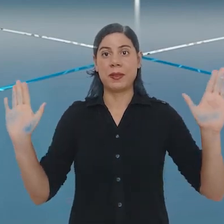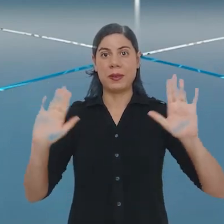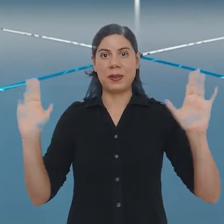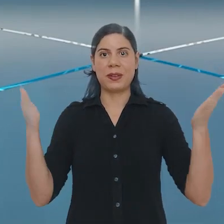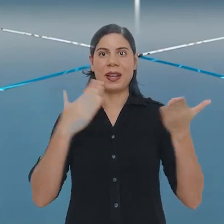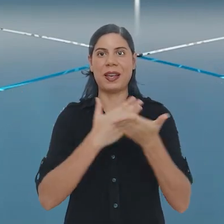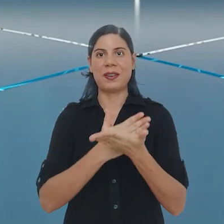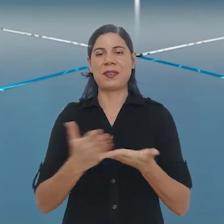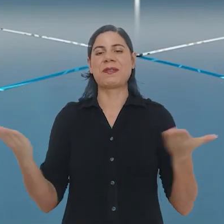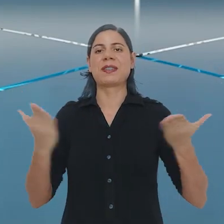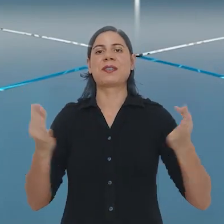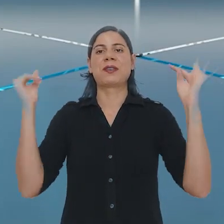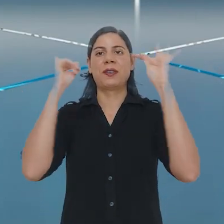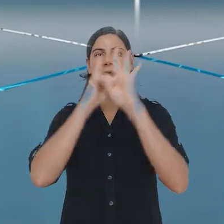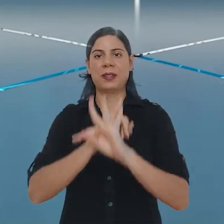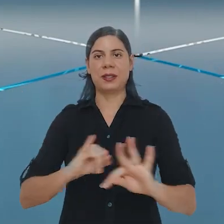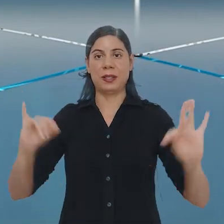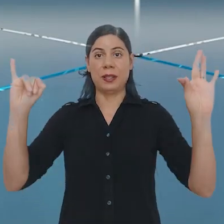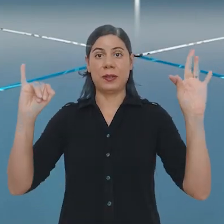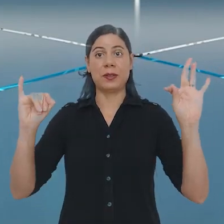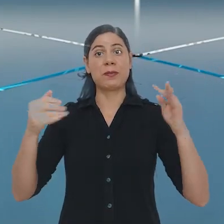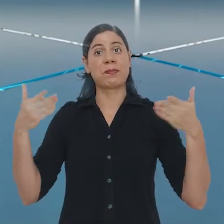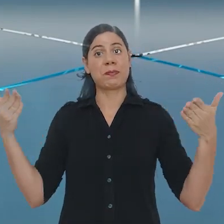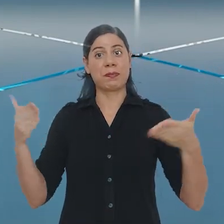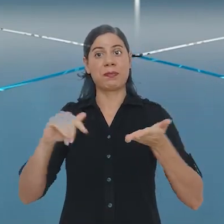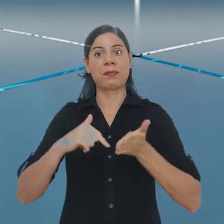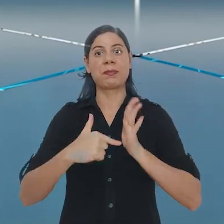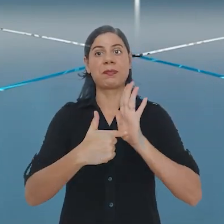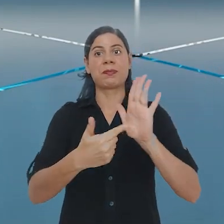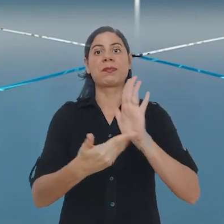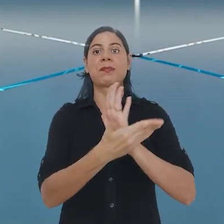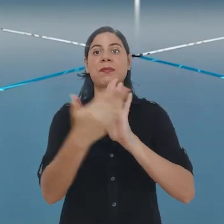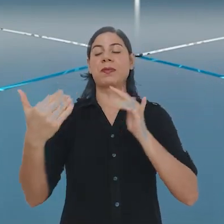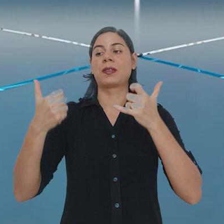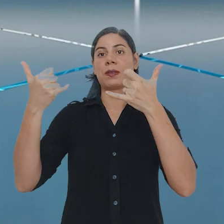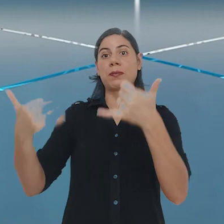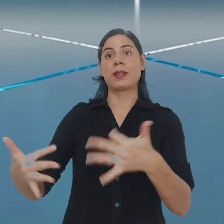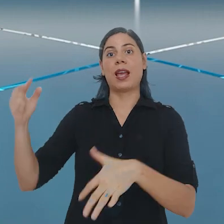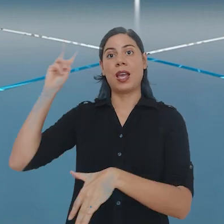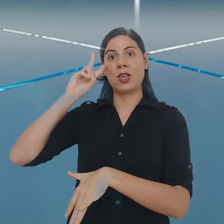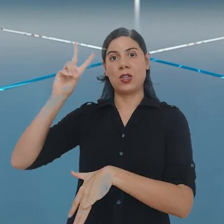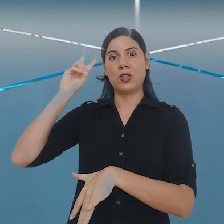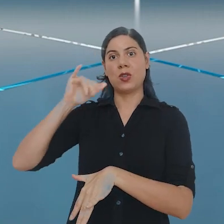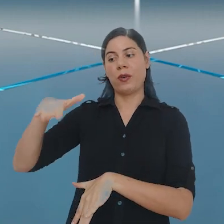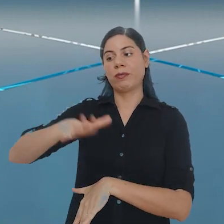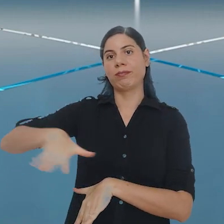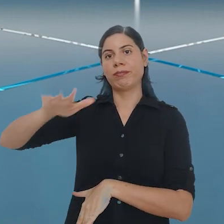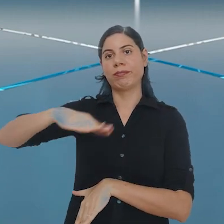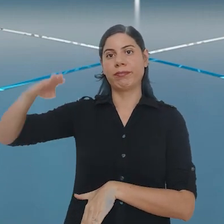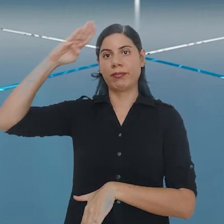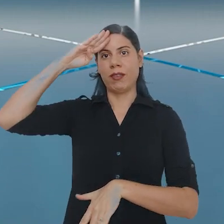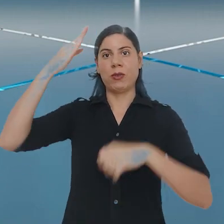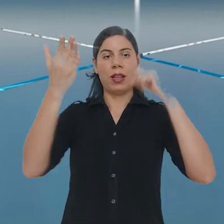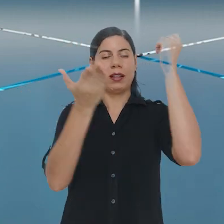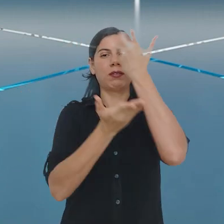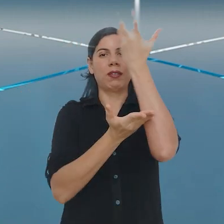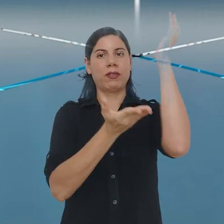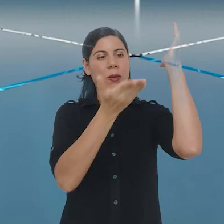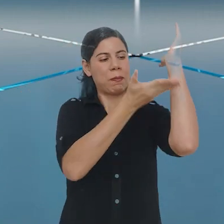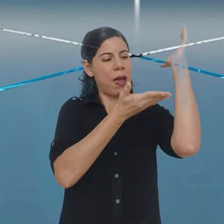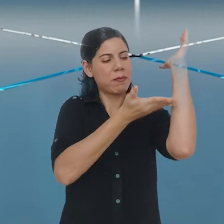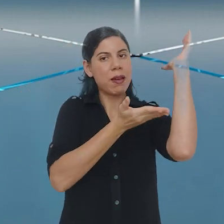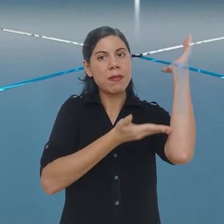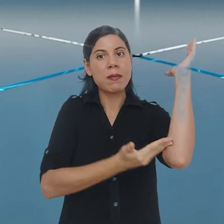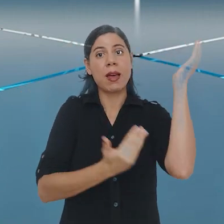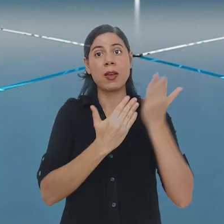Olá, começa agora o Inteiro Teor, que nesta edição vai contar um pouco da história dos soldados da borracha, que começou